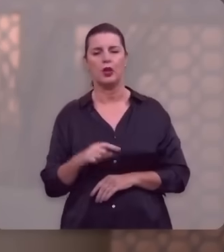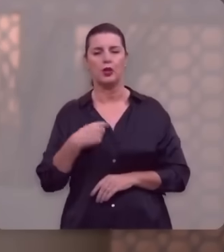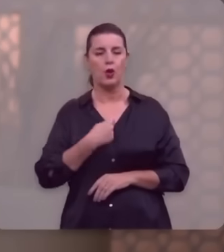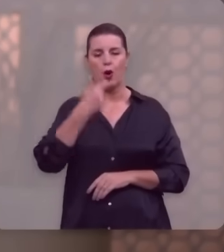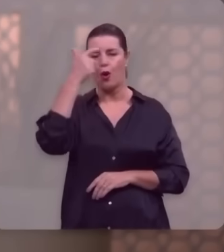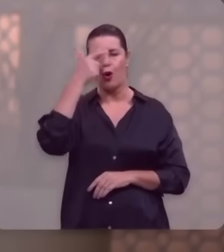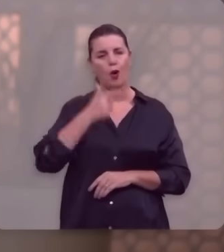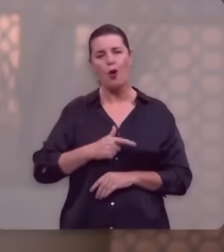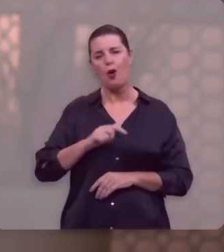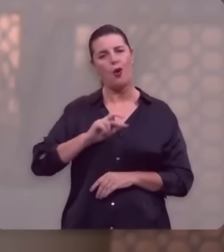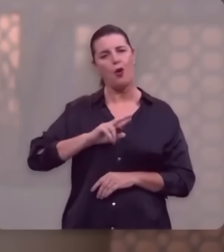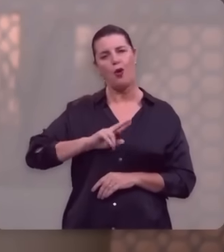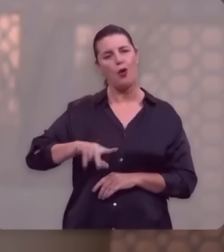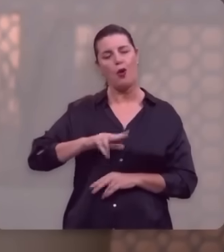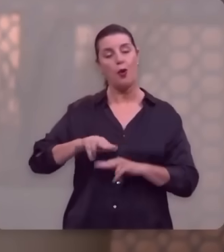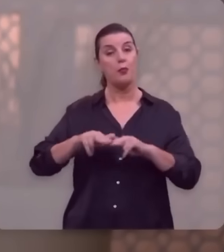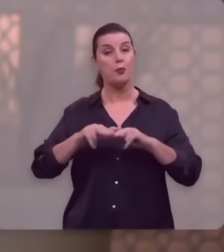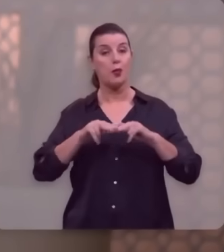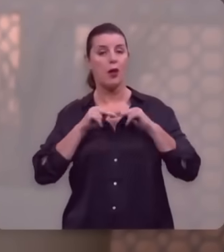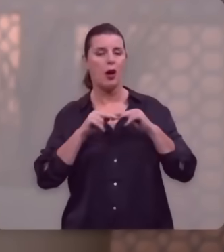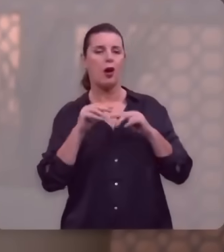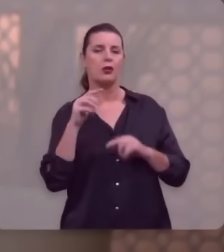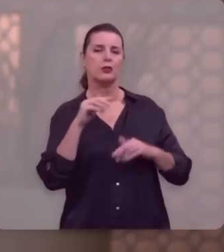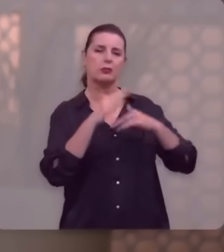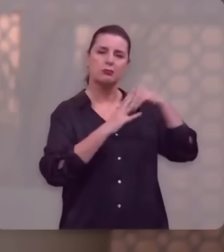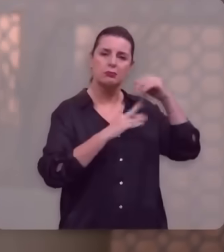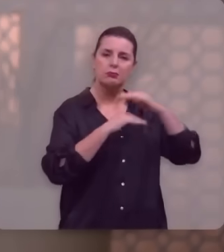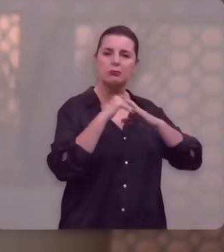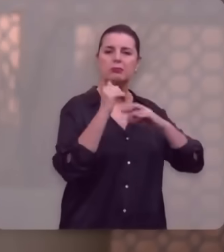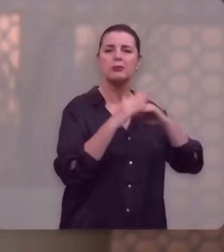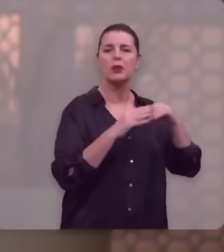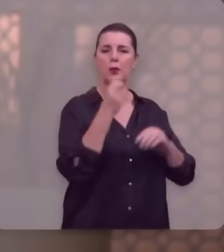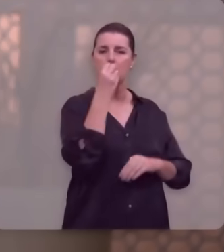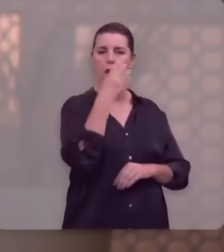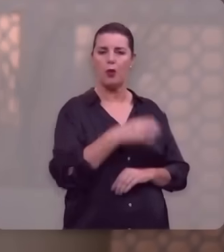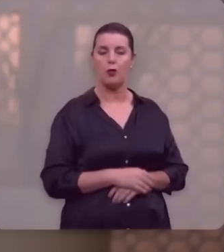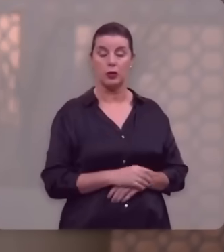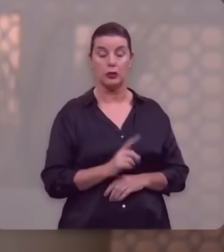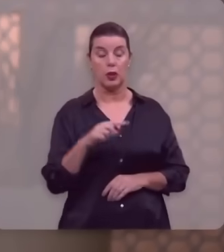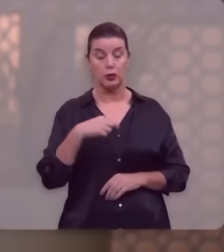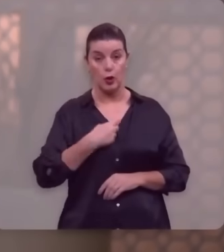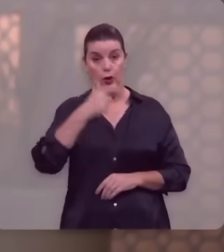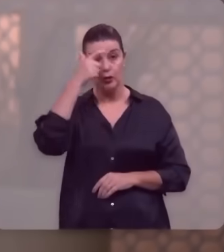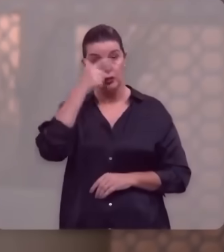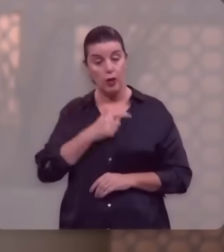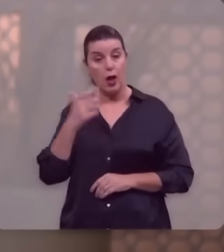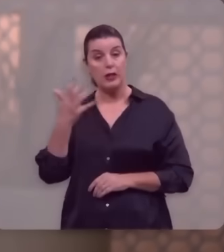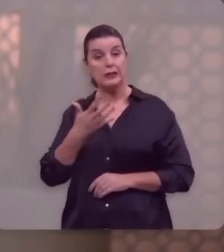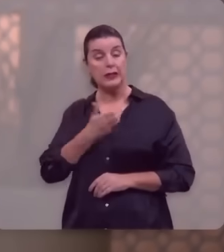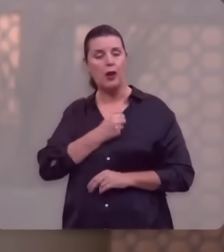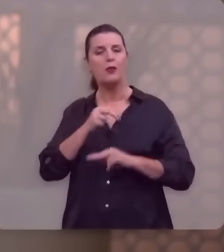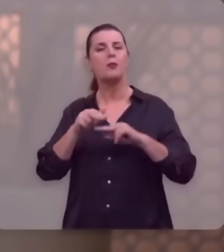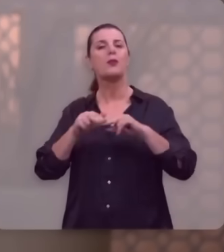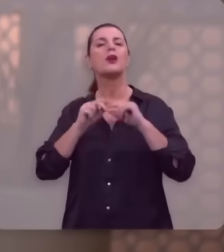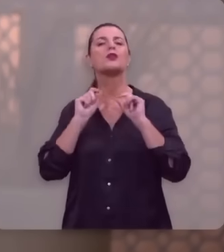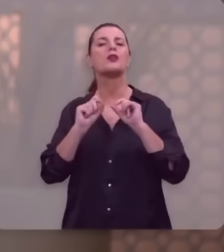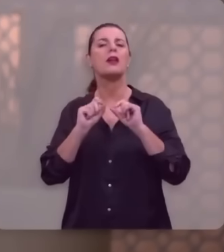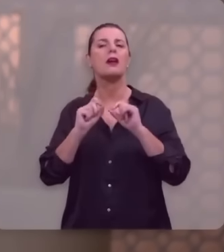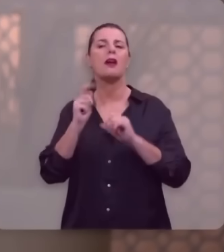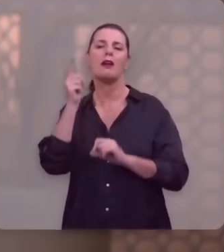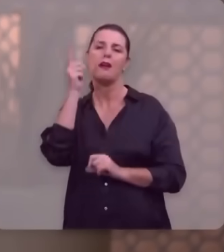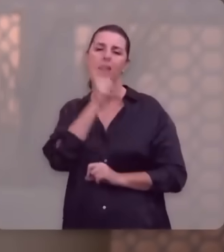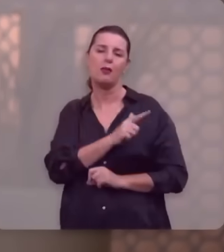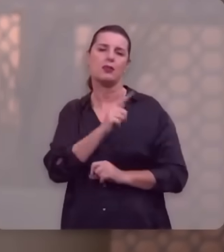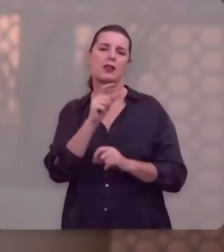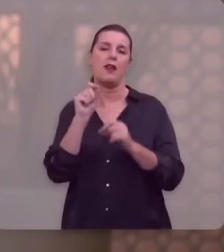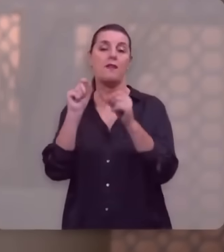somos salvos pelas obras nós somos salvos para as boas obras as